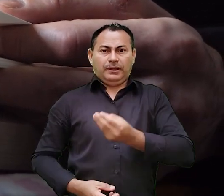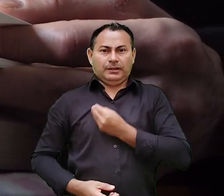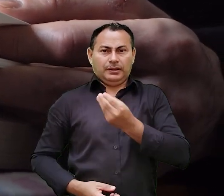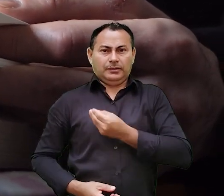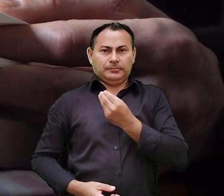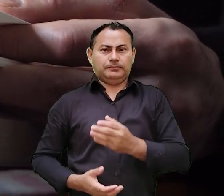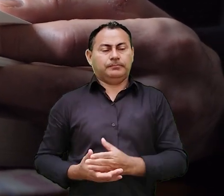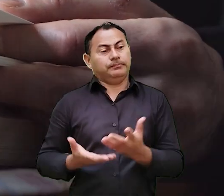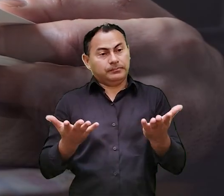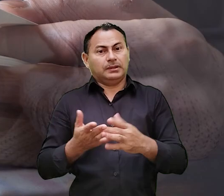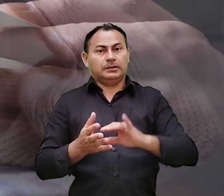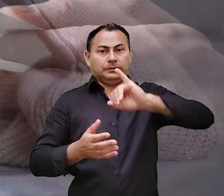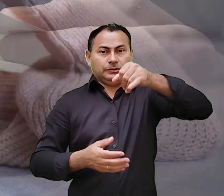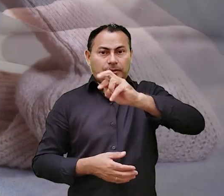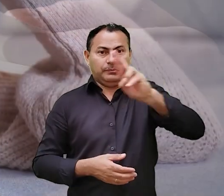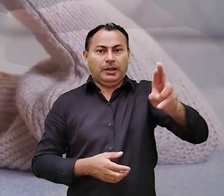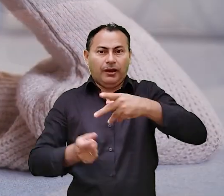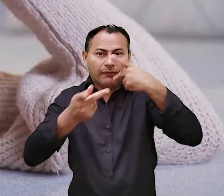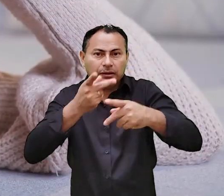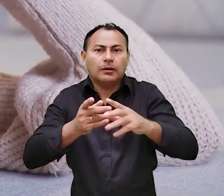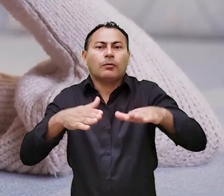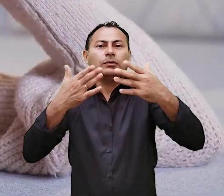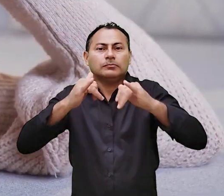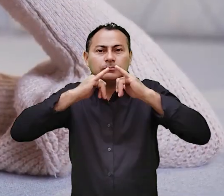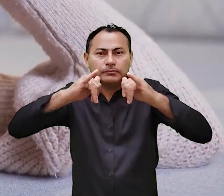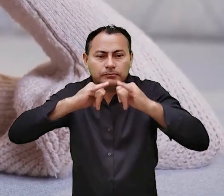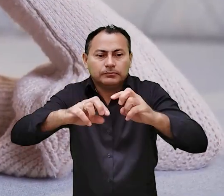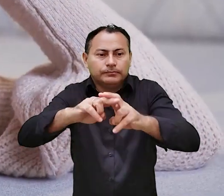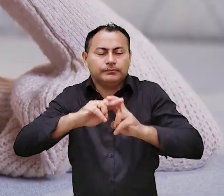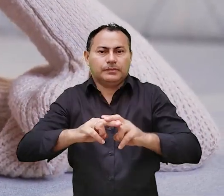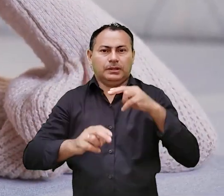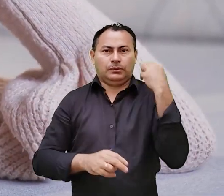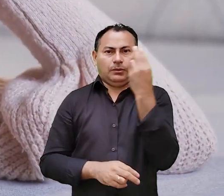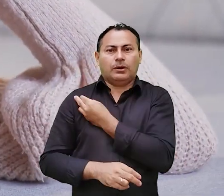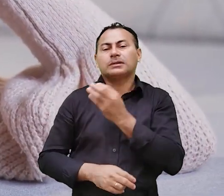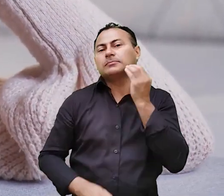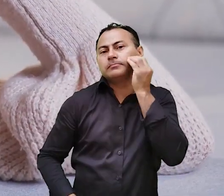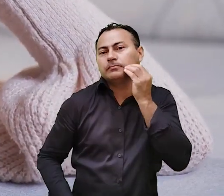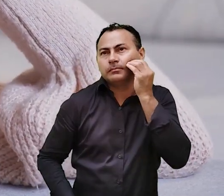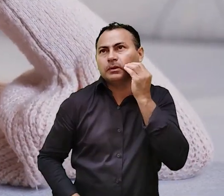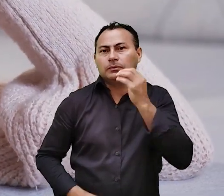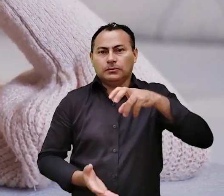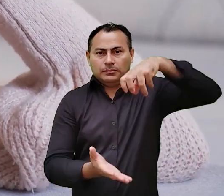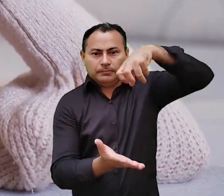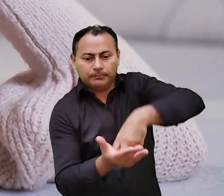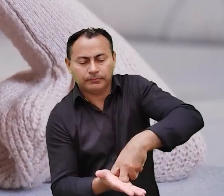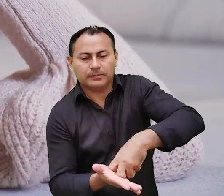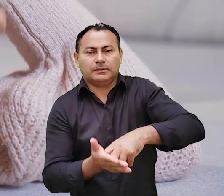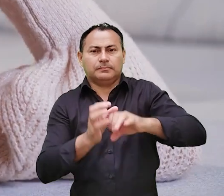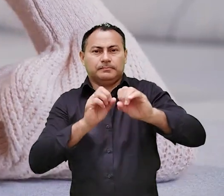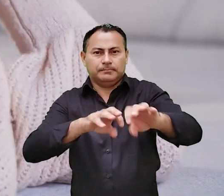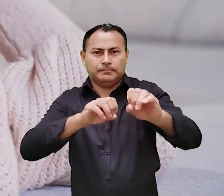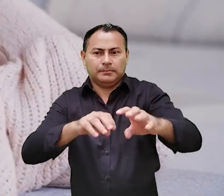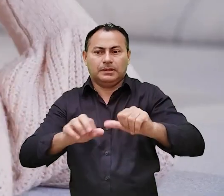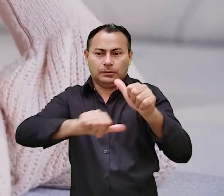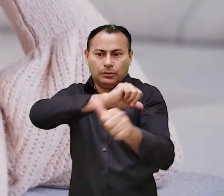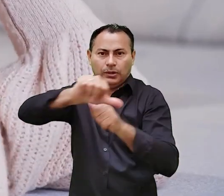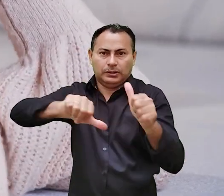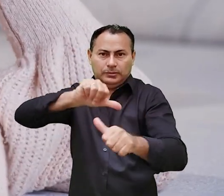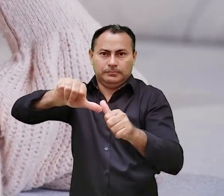minha vida. É isso que Jeremias quer dizer quando ele prega que através das nossas experiências, do castigo e da